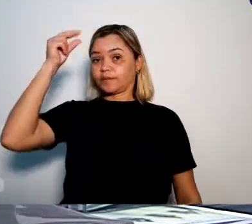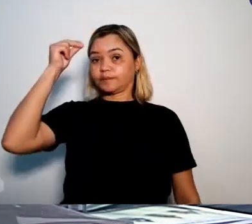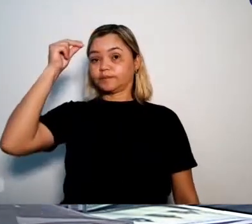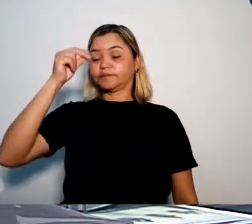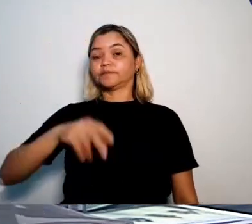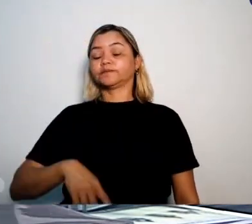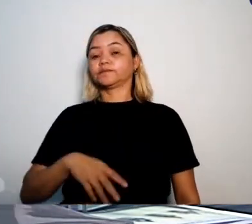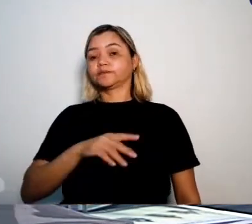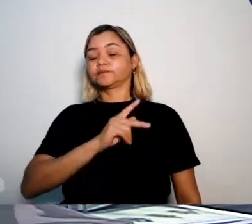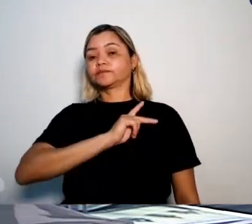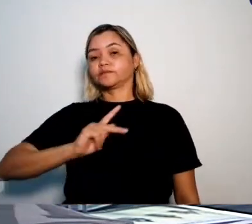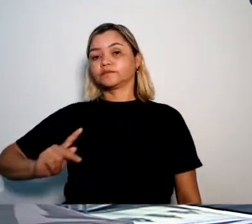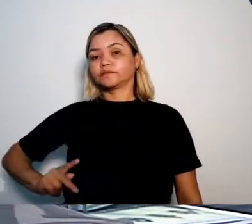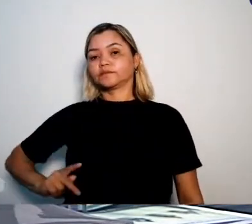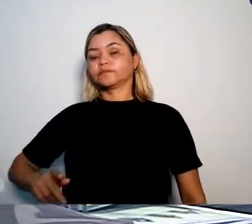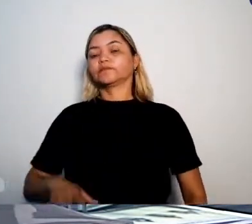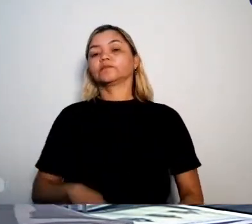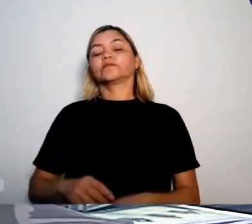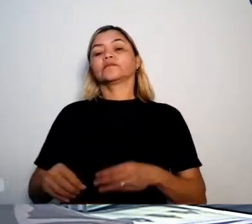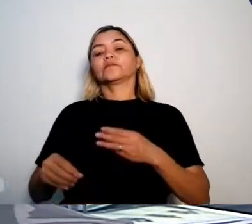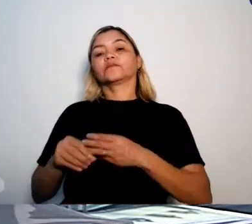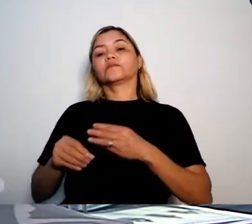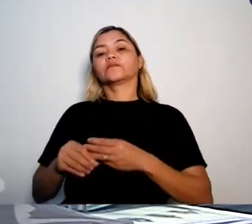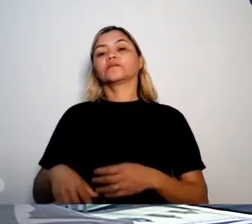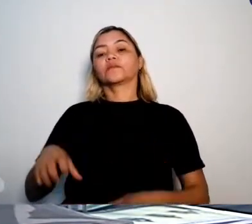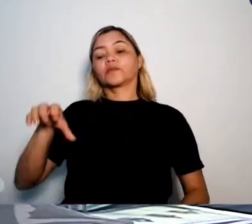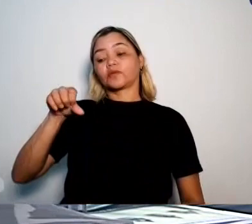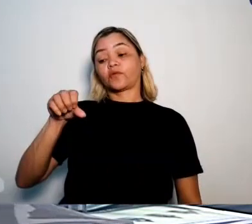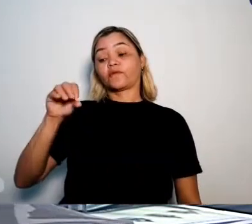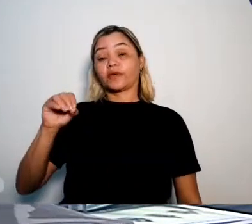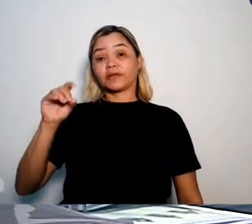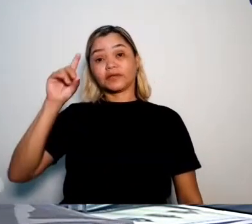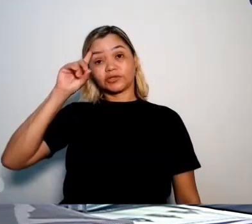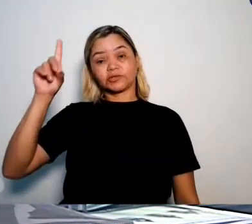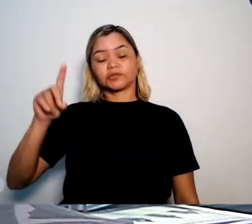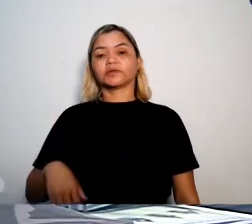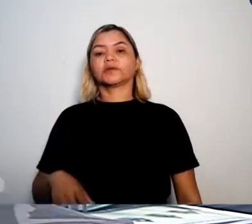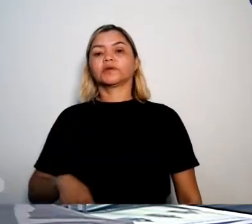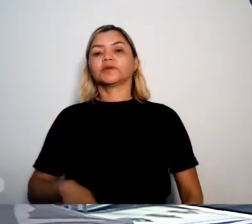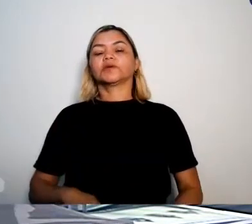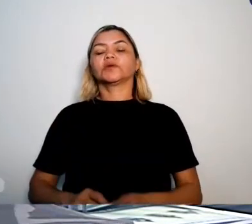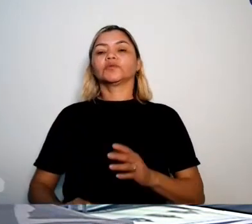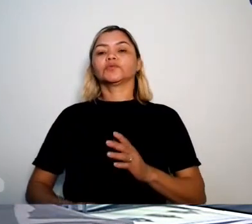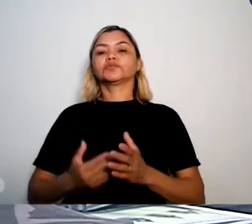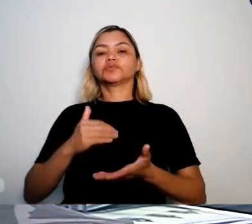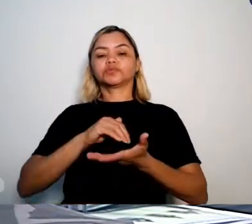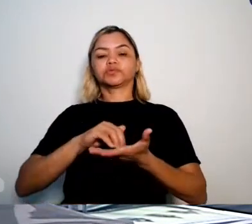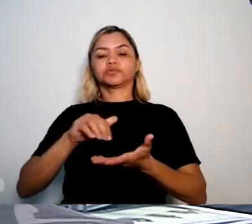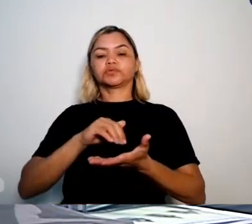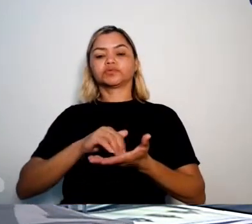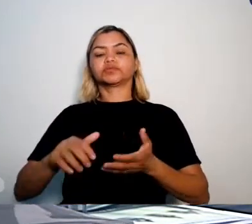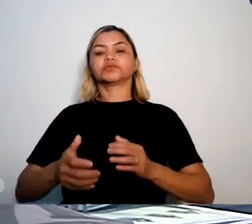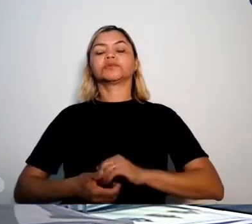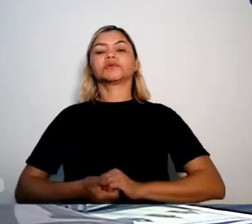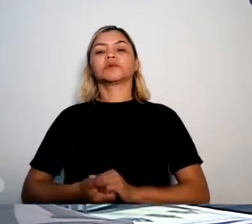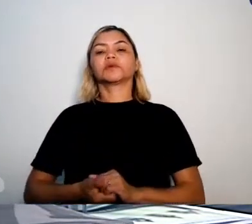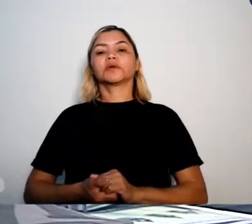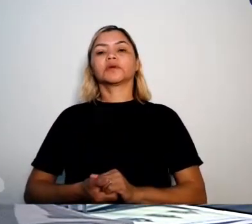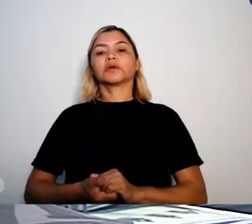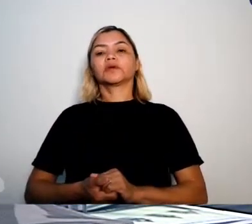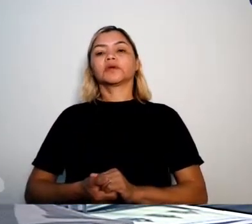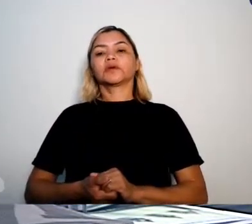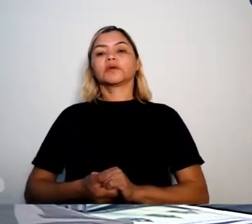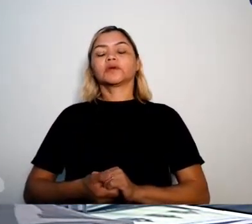solicitando prorrogar por 90 dias o prazo de funcionamento para que a Comissão Temporária